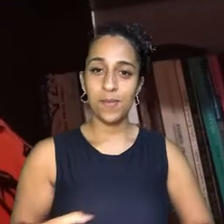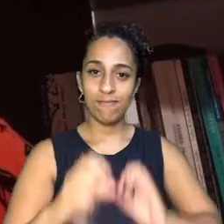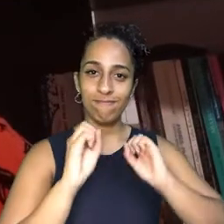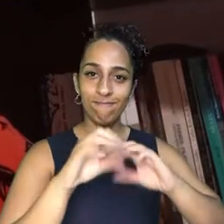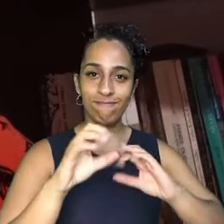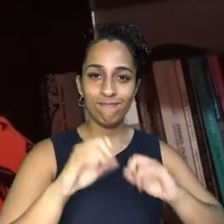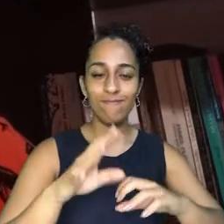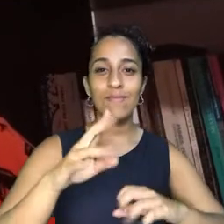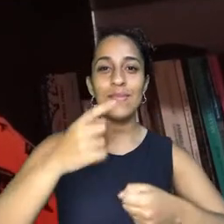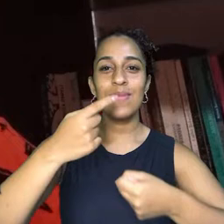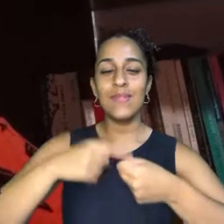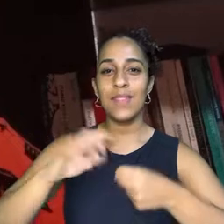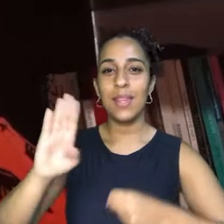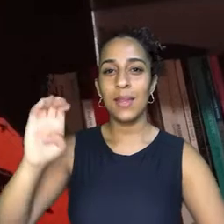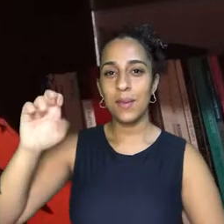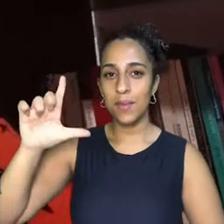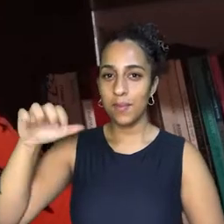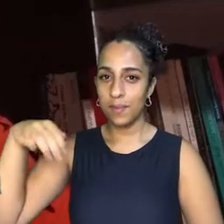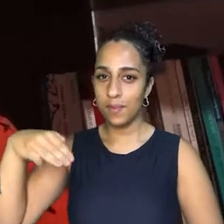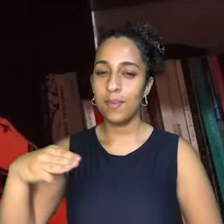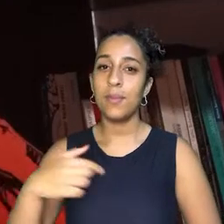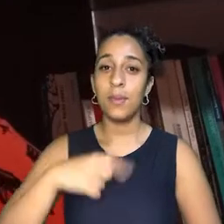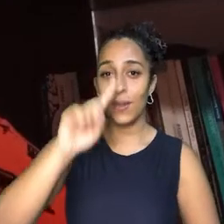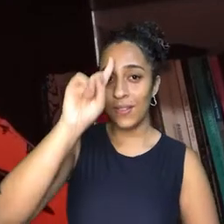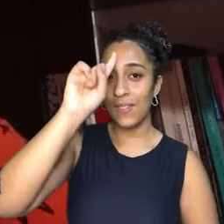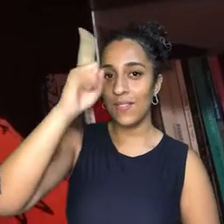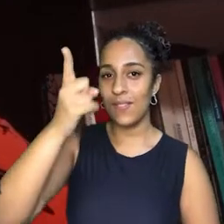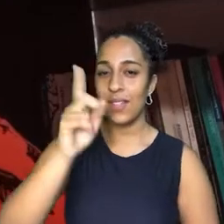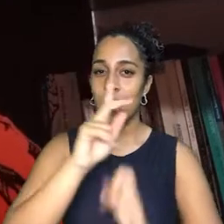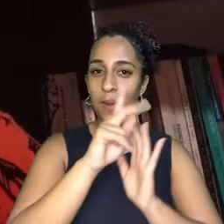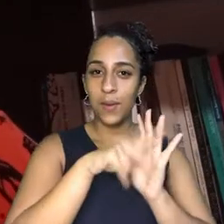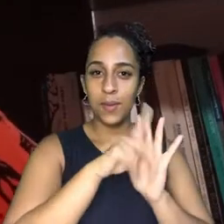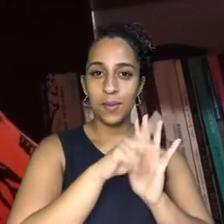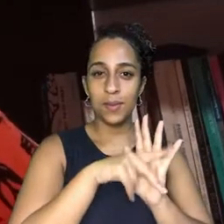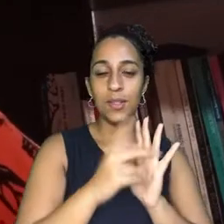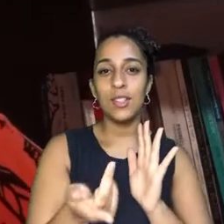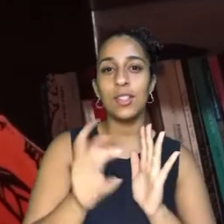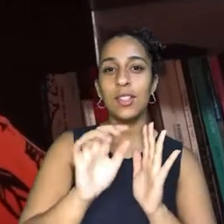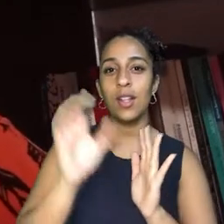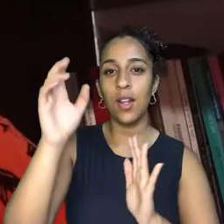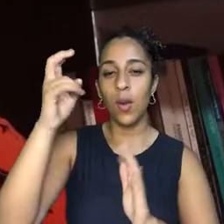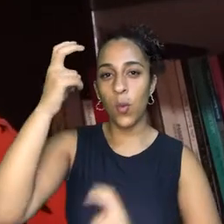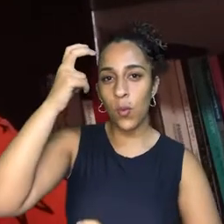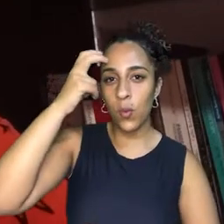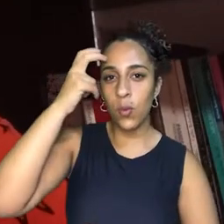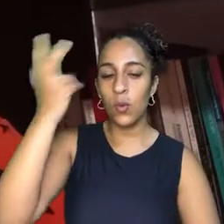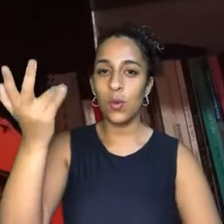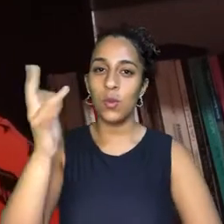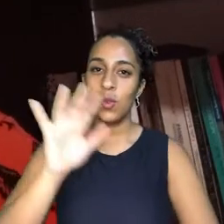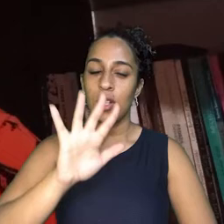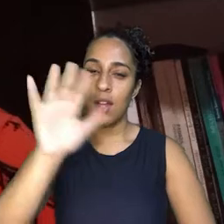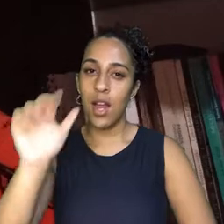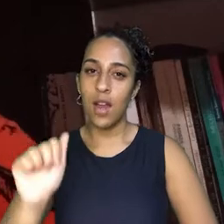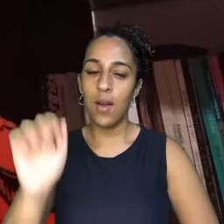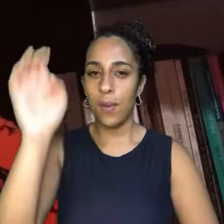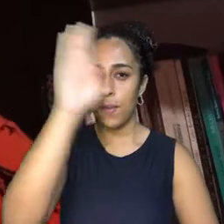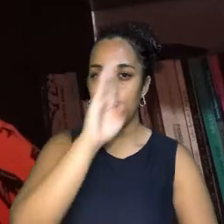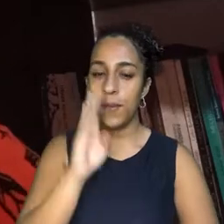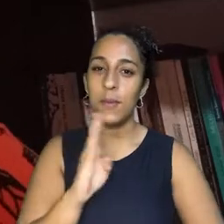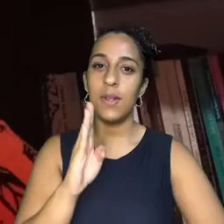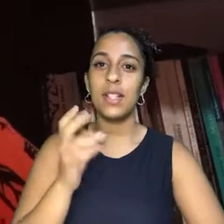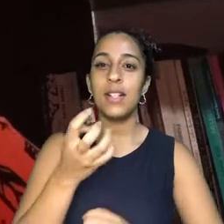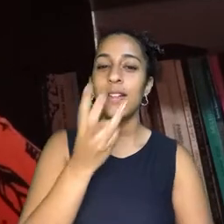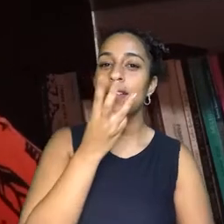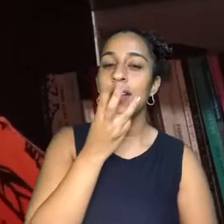Belém do Pará sou professor elaboradora do projeto cartografia da cultura afro-brasileira indígena da escola de aplicação da